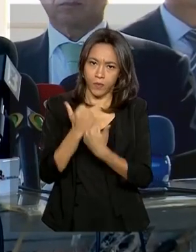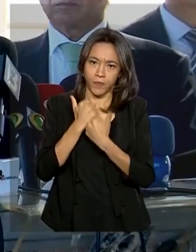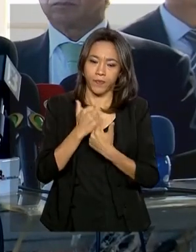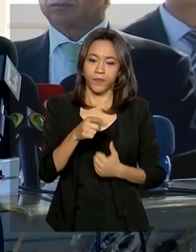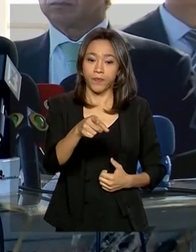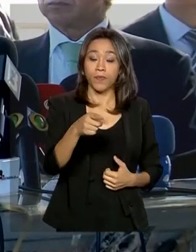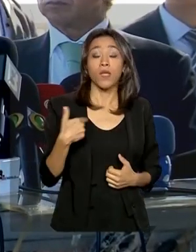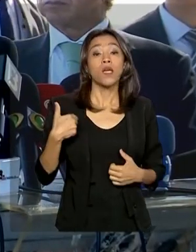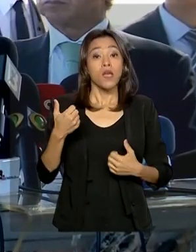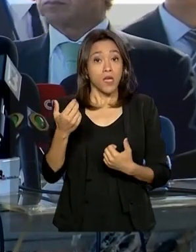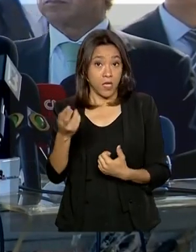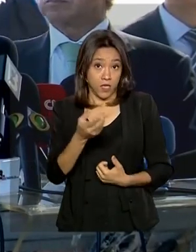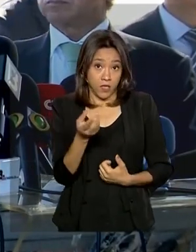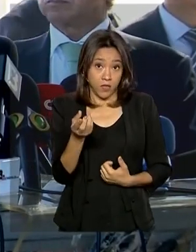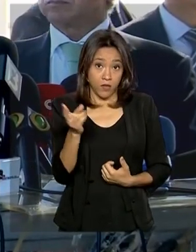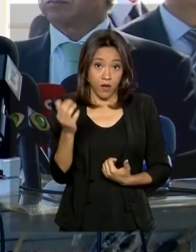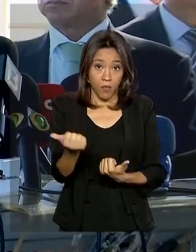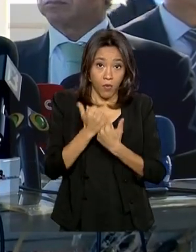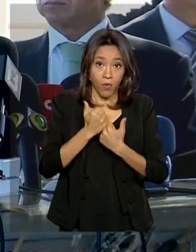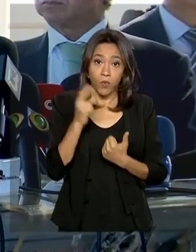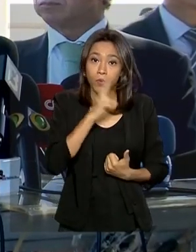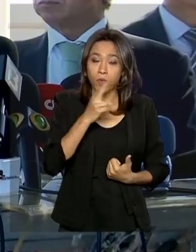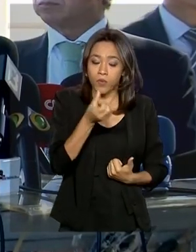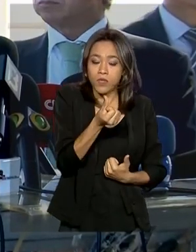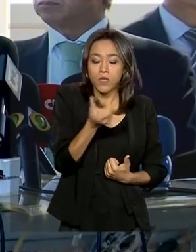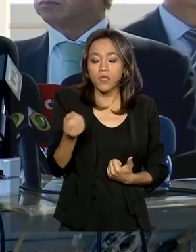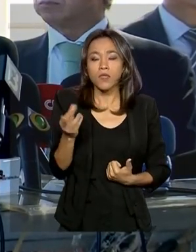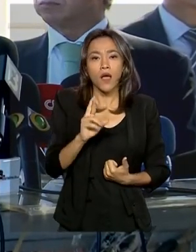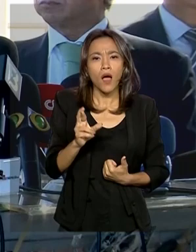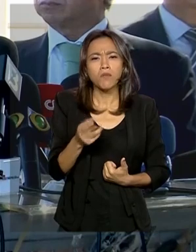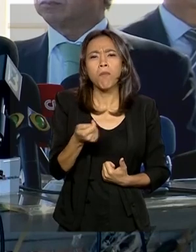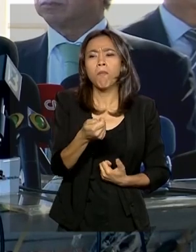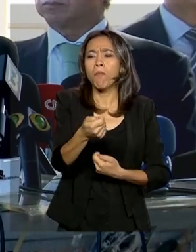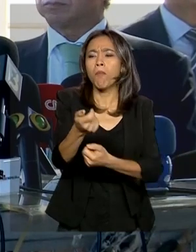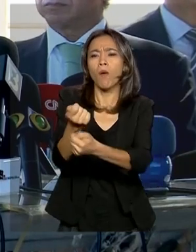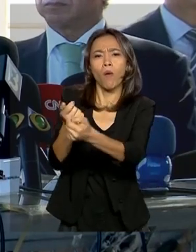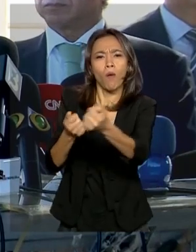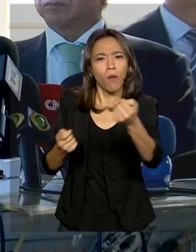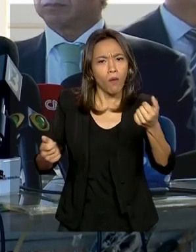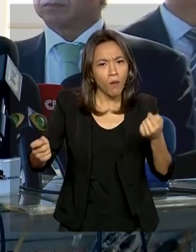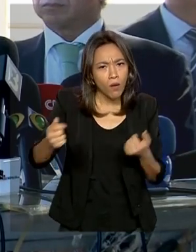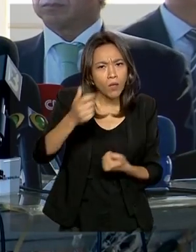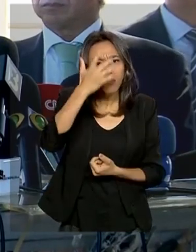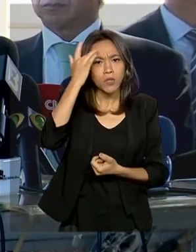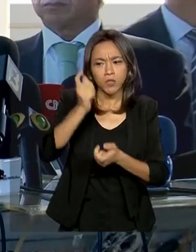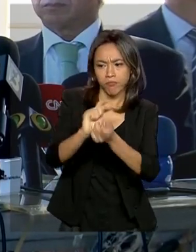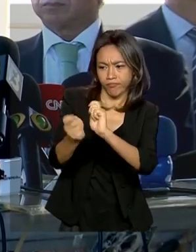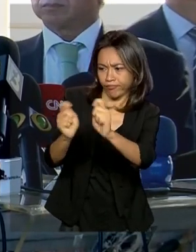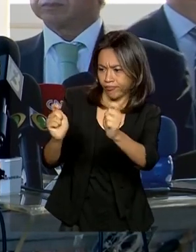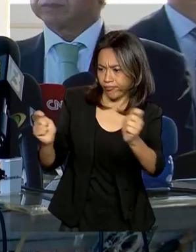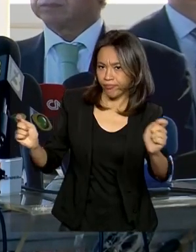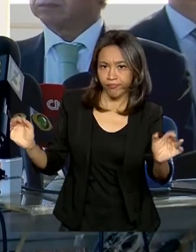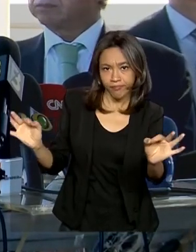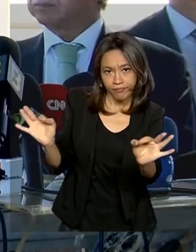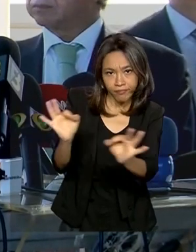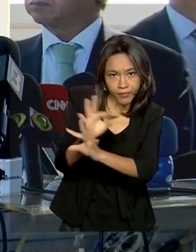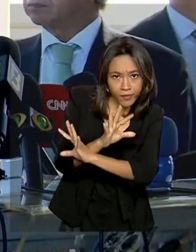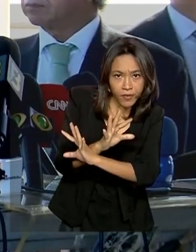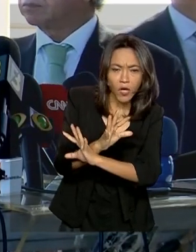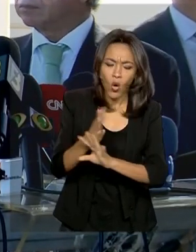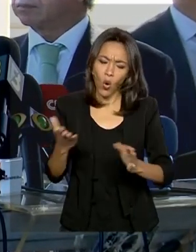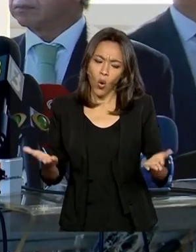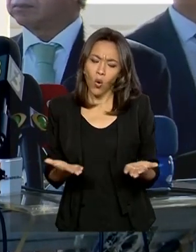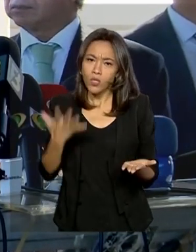Auxílio emergencial, R$ 600. Faltam poucas pessoas para serem pagas. Eu acho que hoje ou